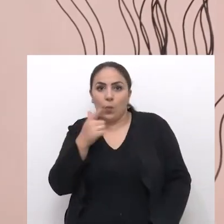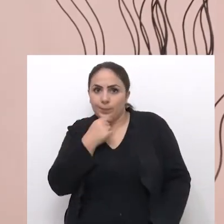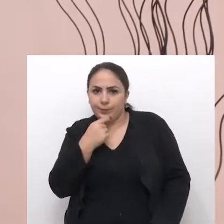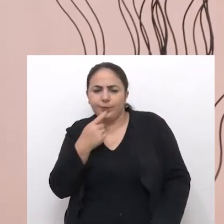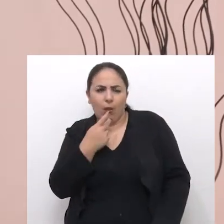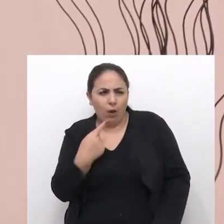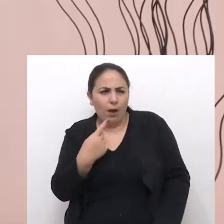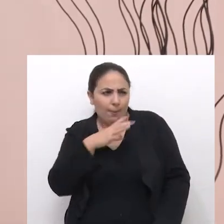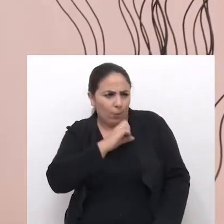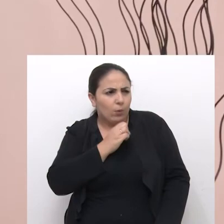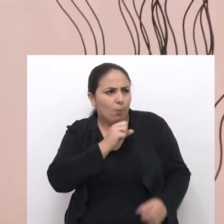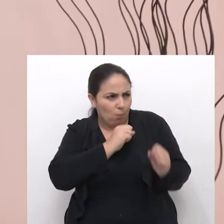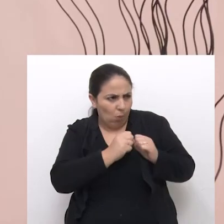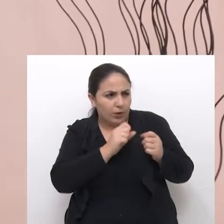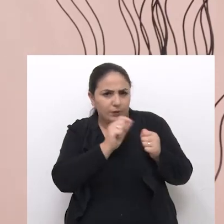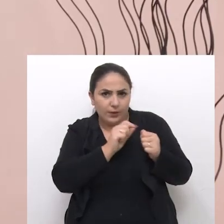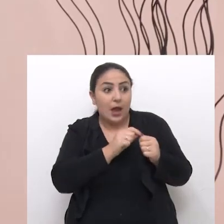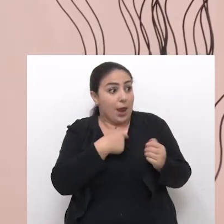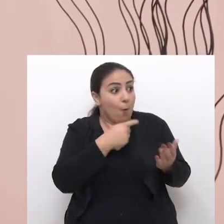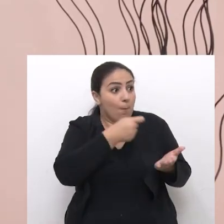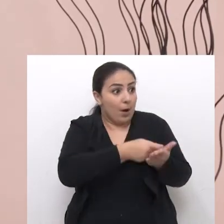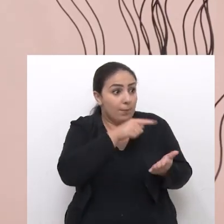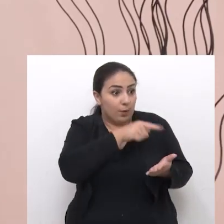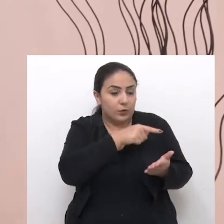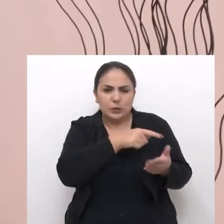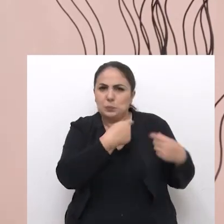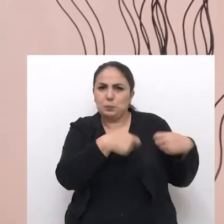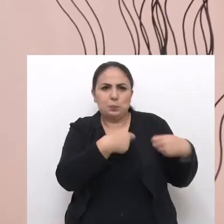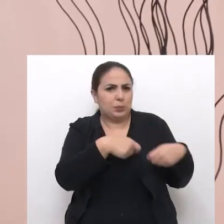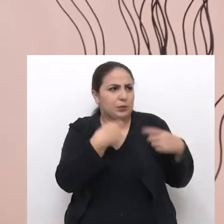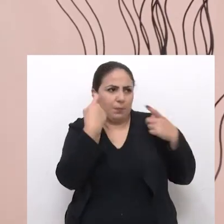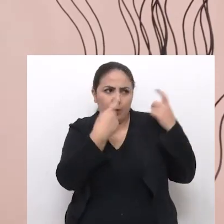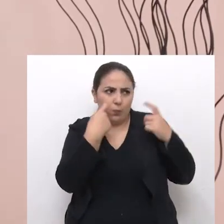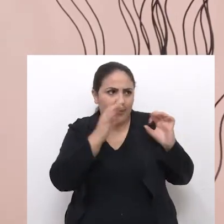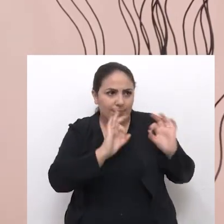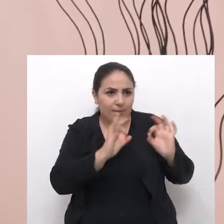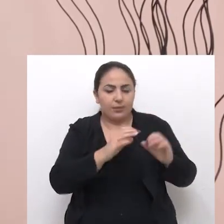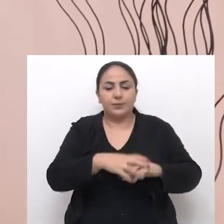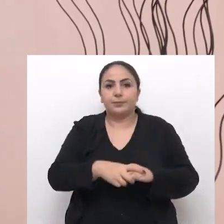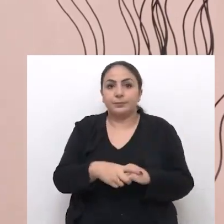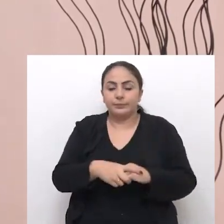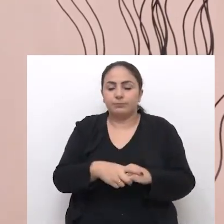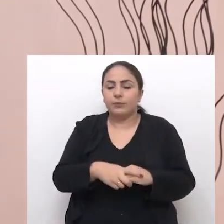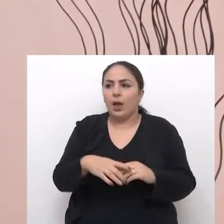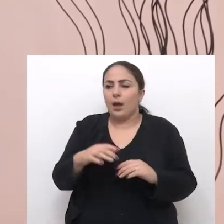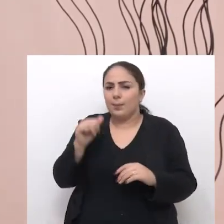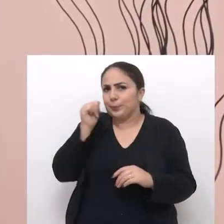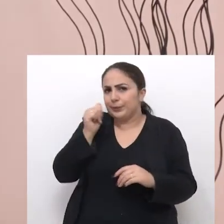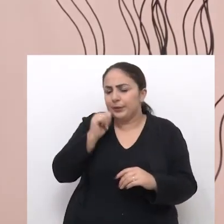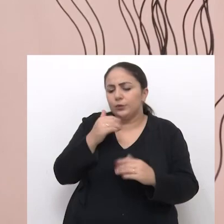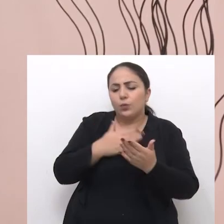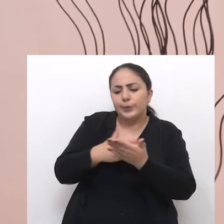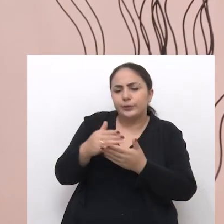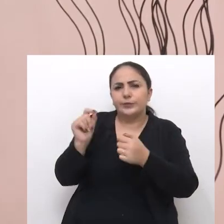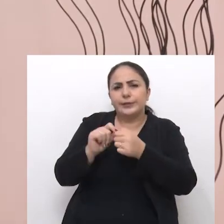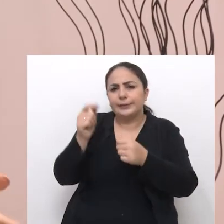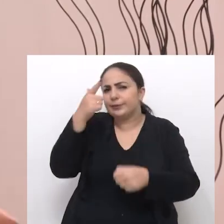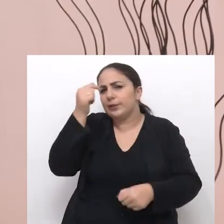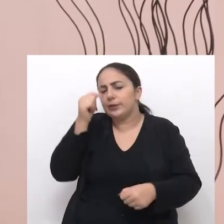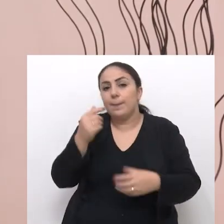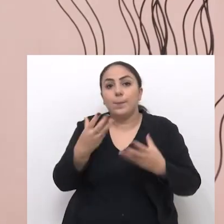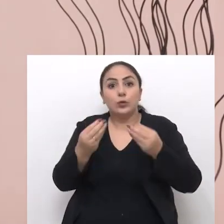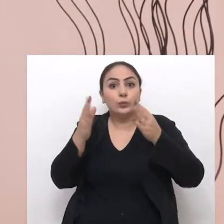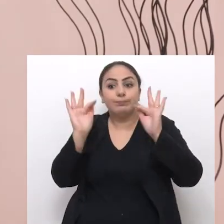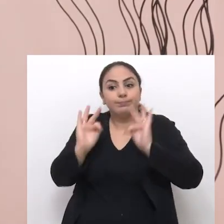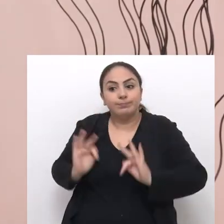namorado disse: amor, pode fazer, eu pago para você, você não precisa se preocupar. Então a namorada começou a fazer faculdade